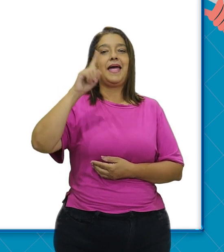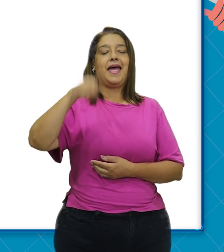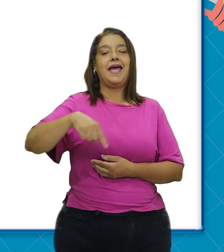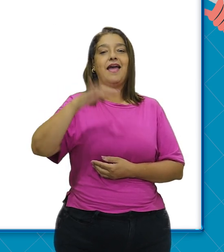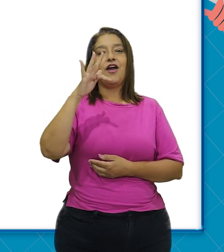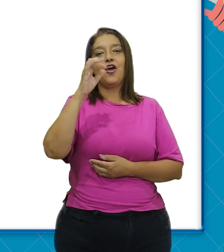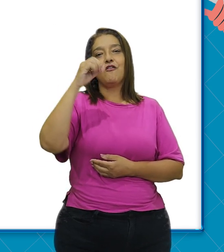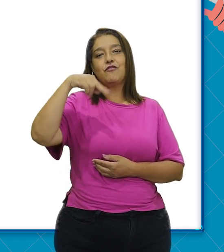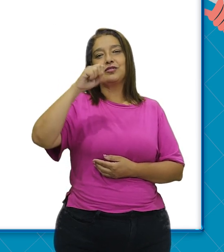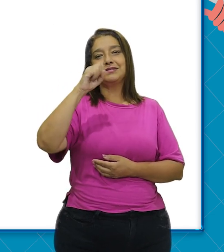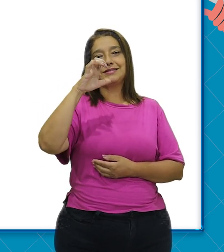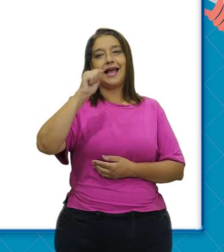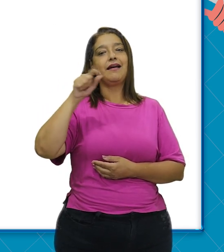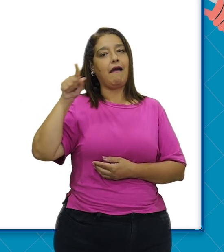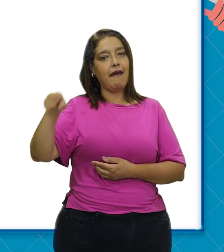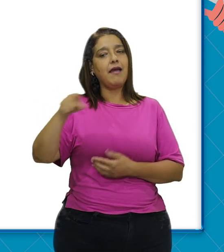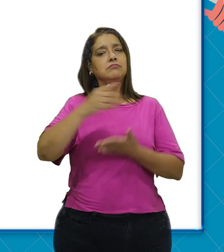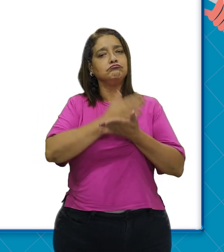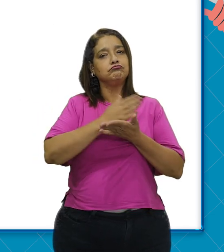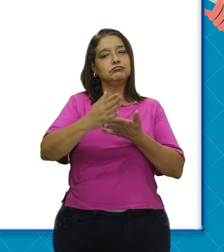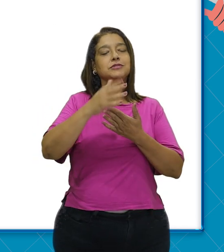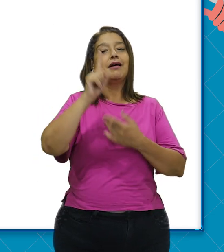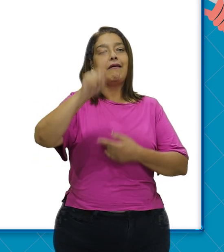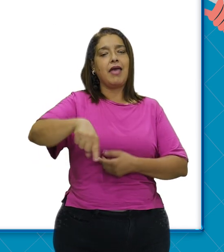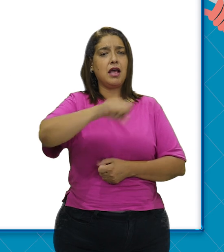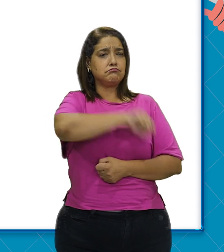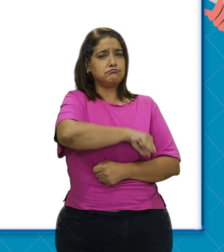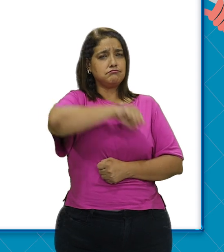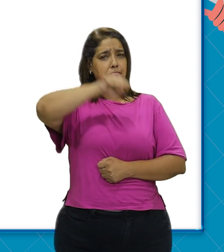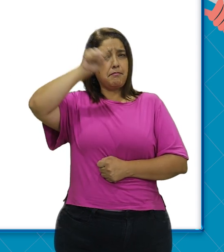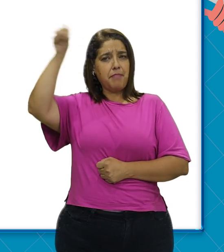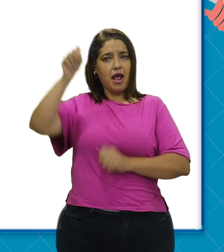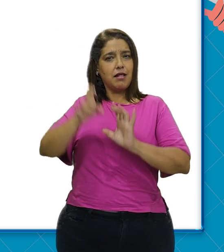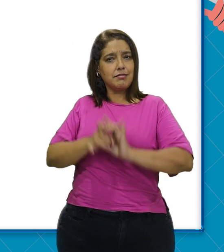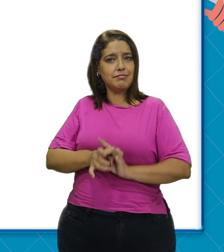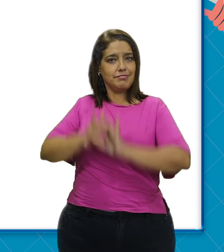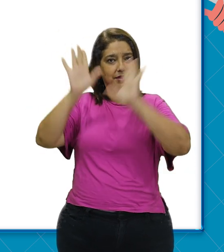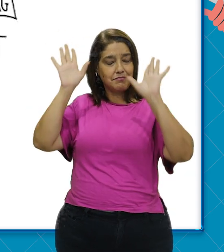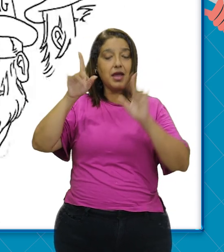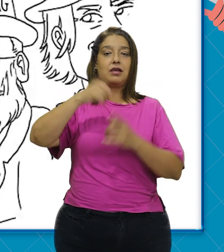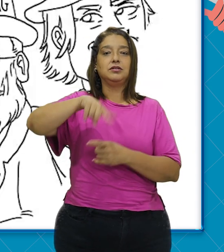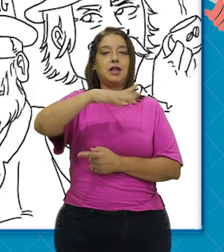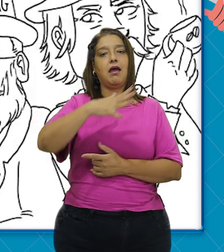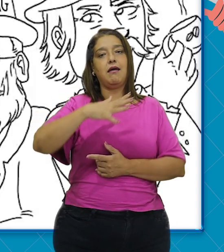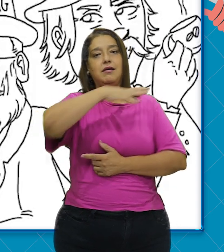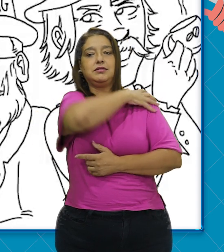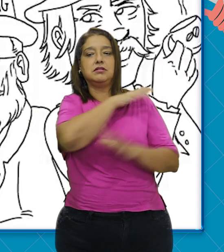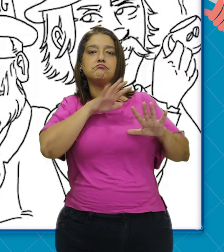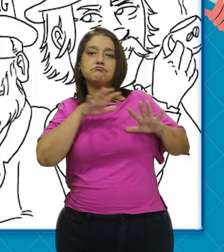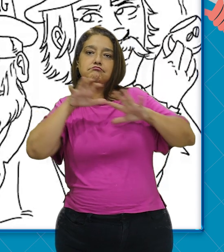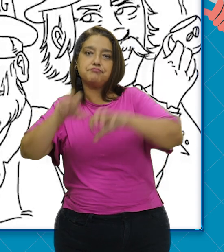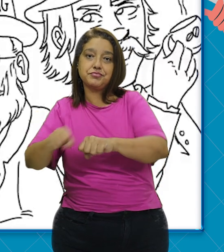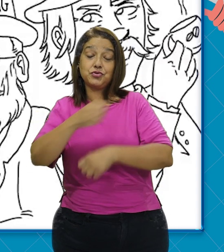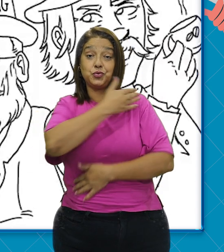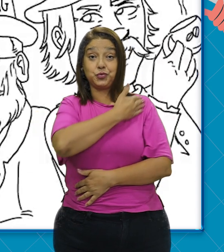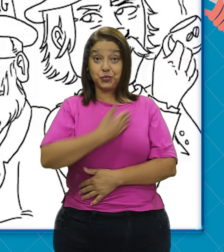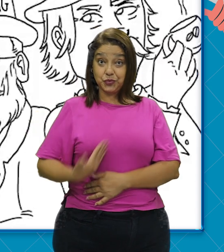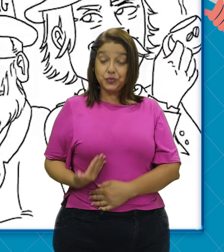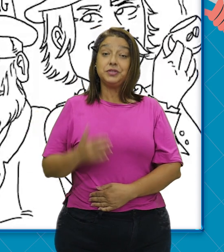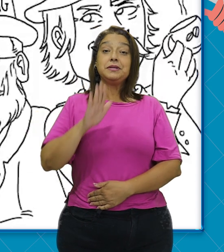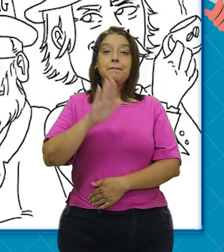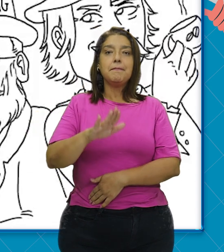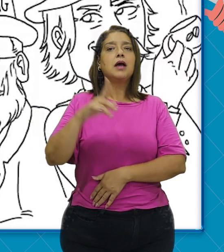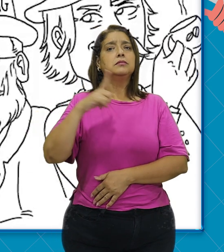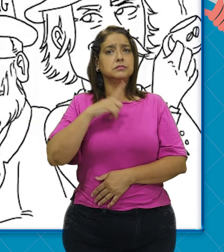seguiu a República da Espada, quando o exército assumiu o governo. No entanto, não durou muito tempo, porque tinha